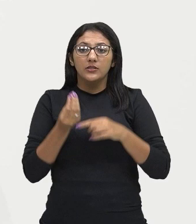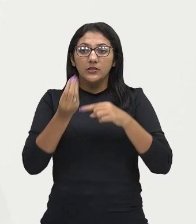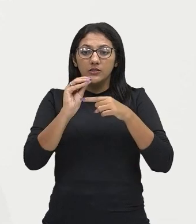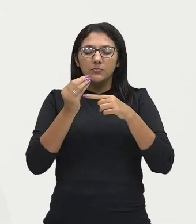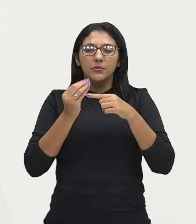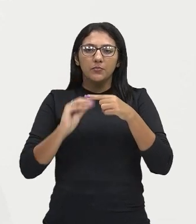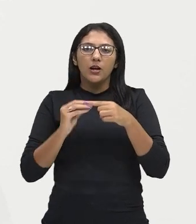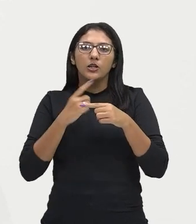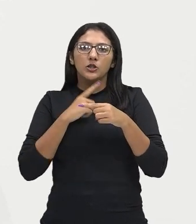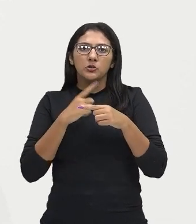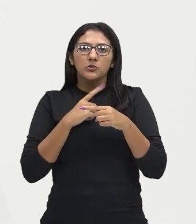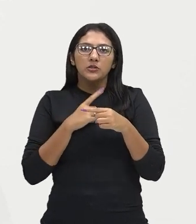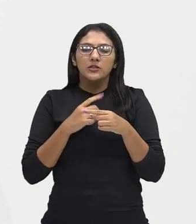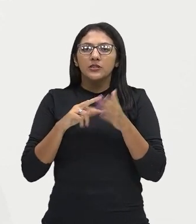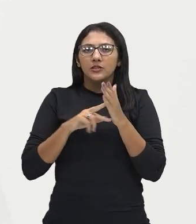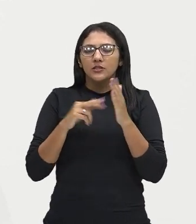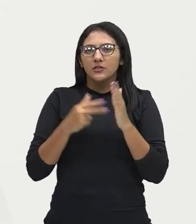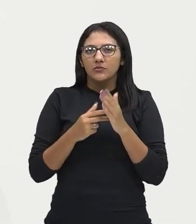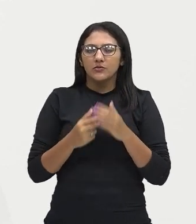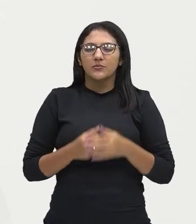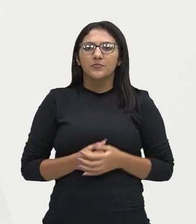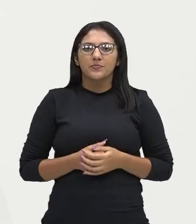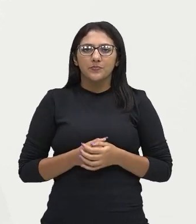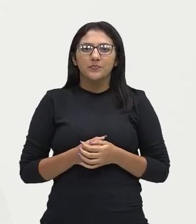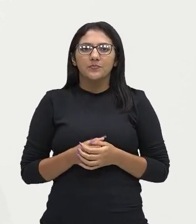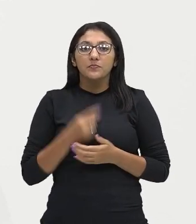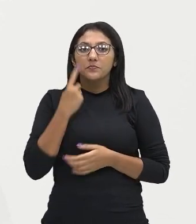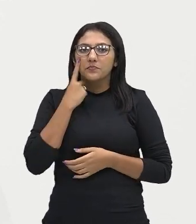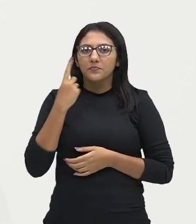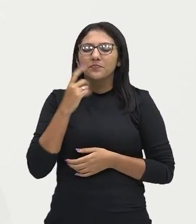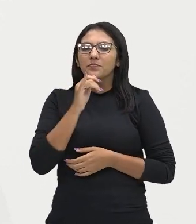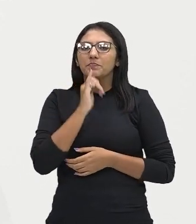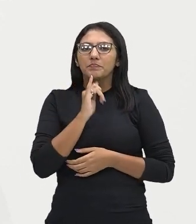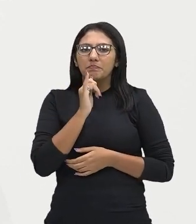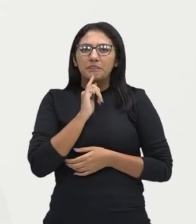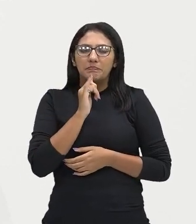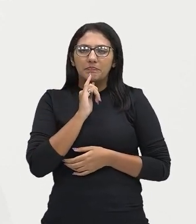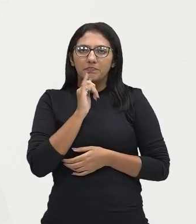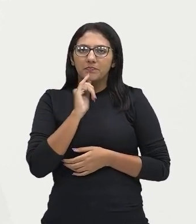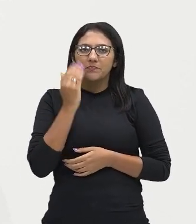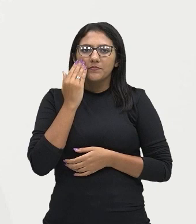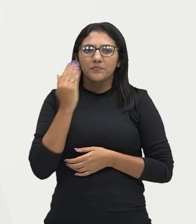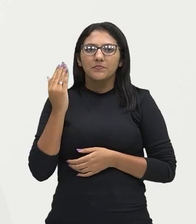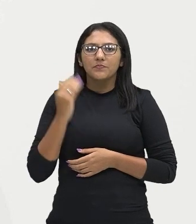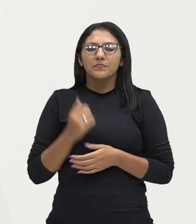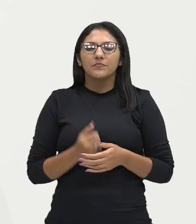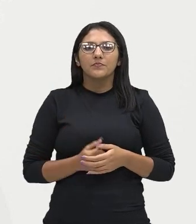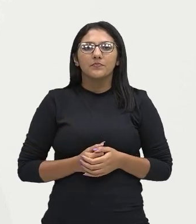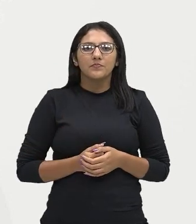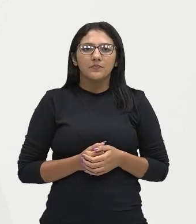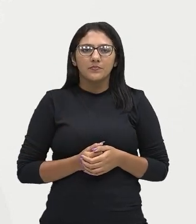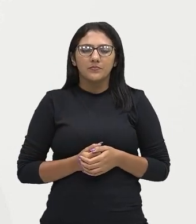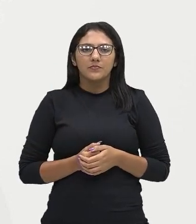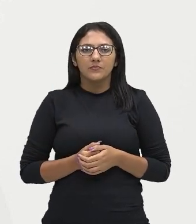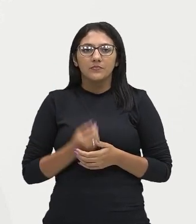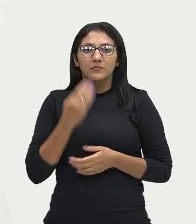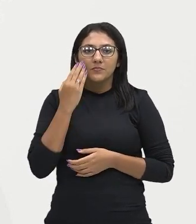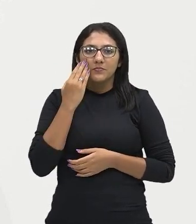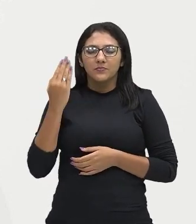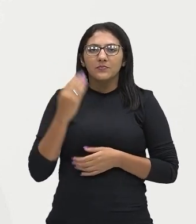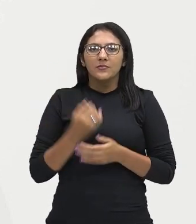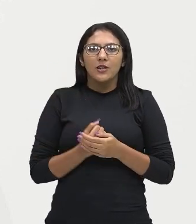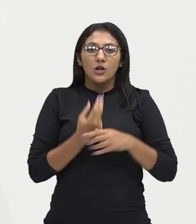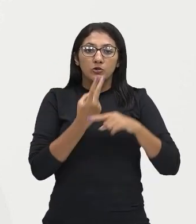são frações. Assim como nós temos no exemplo. Observa aqui comigo. Na nossa fração, ó, o